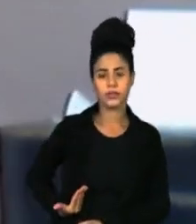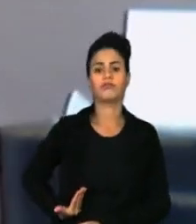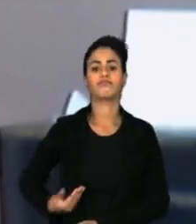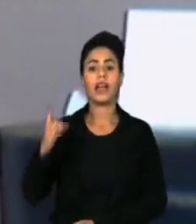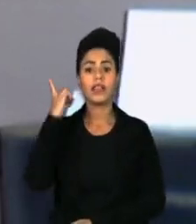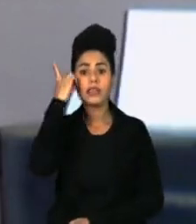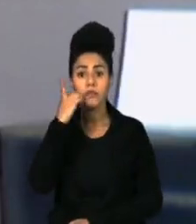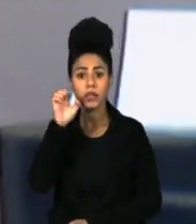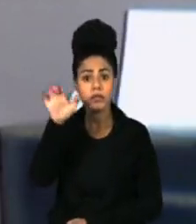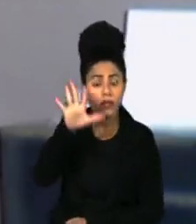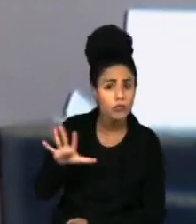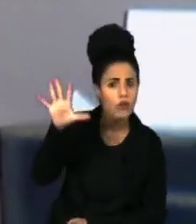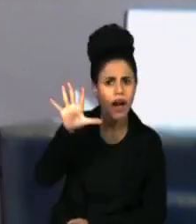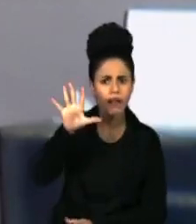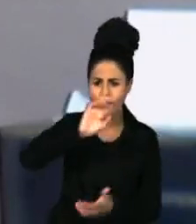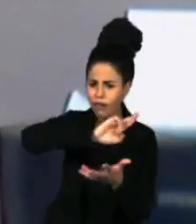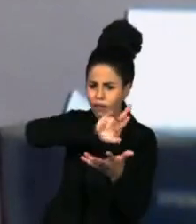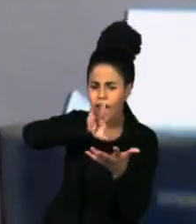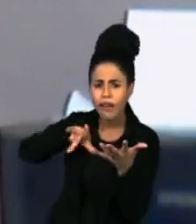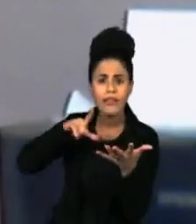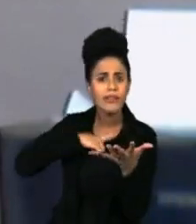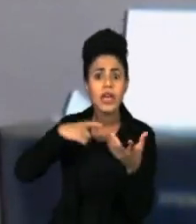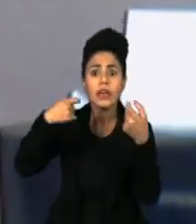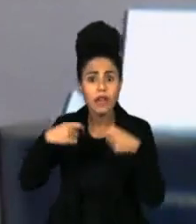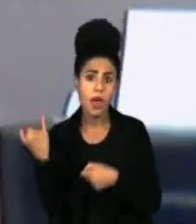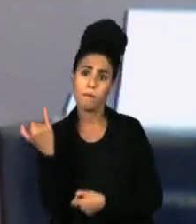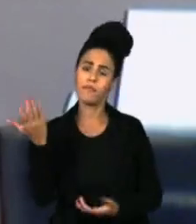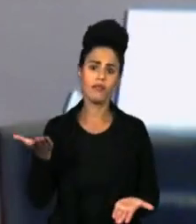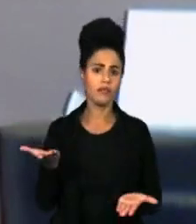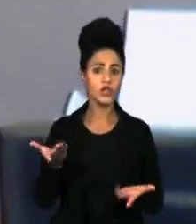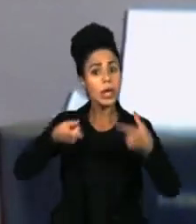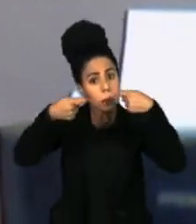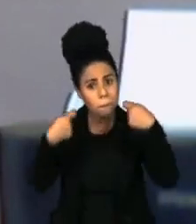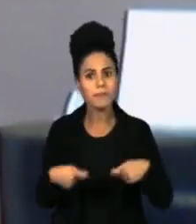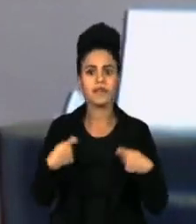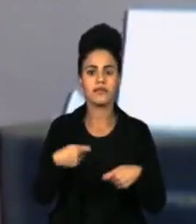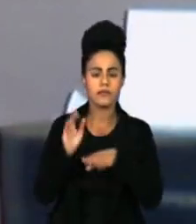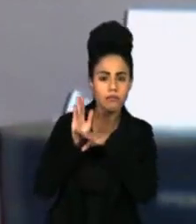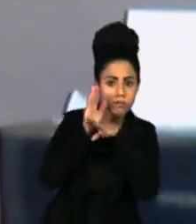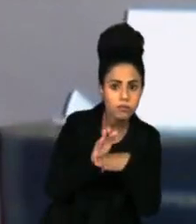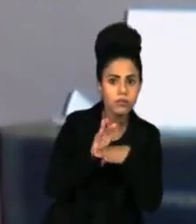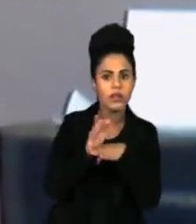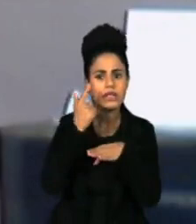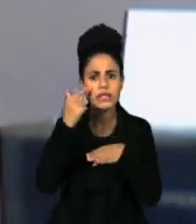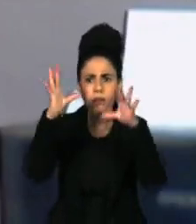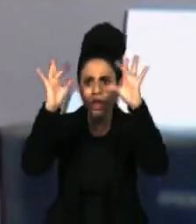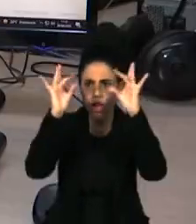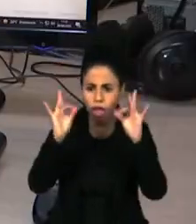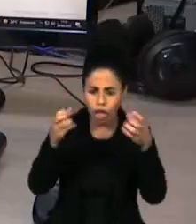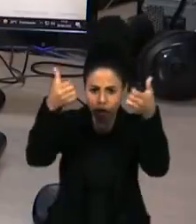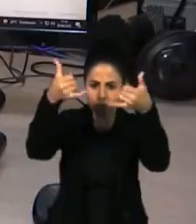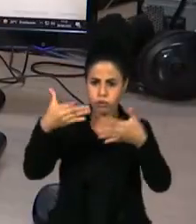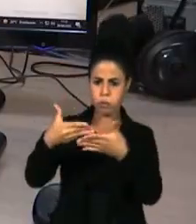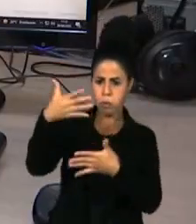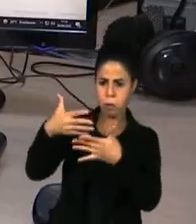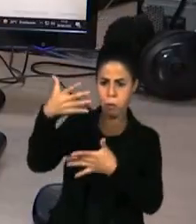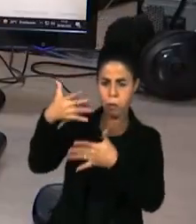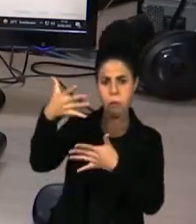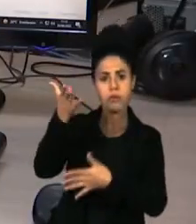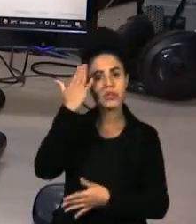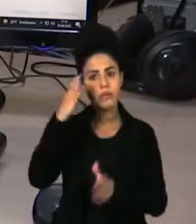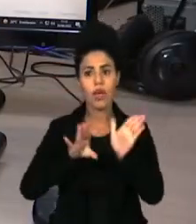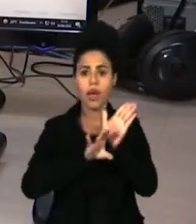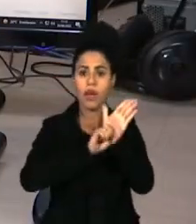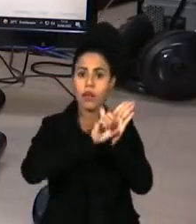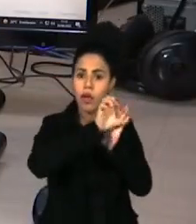E, na verdade, a gente sabe que esses cargos são a maior parte dos candidatos que a gente tem no pleito de 2022. O Google,